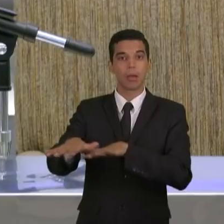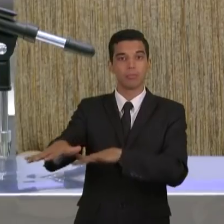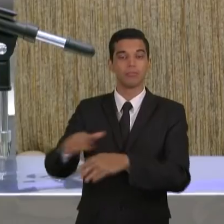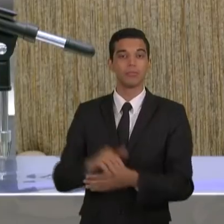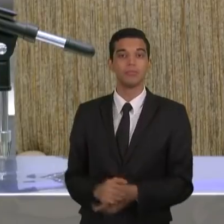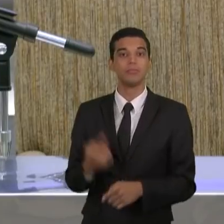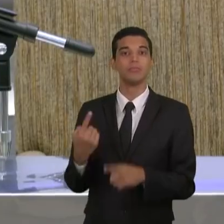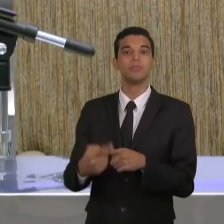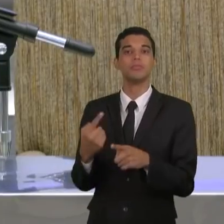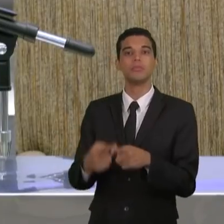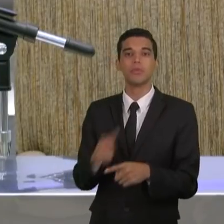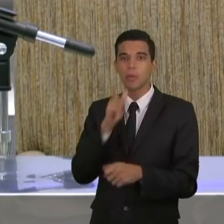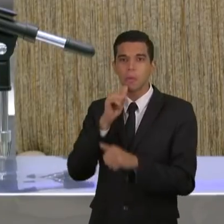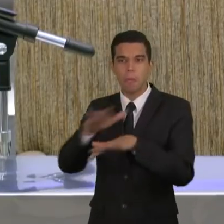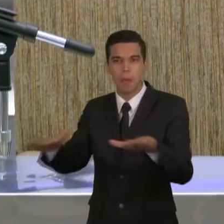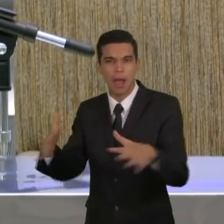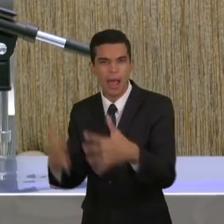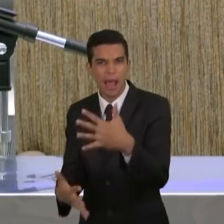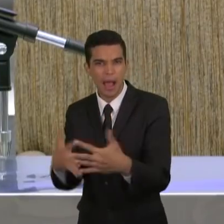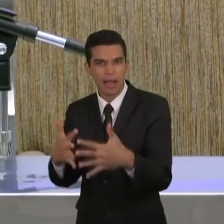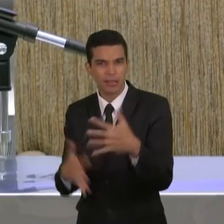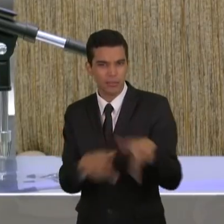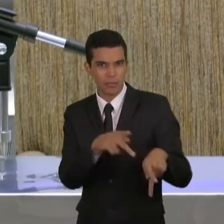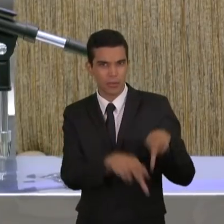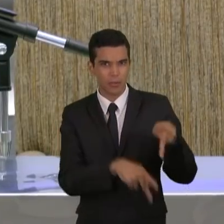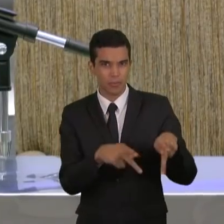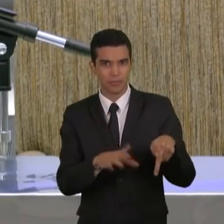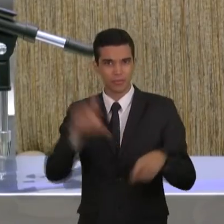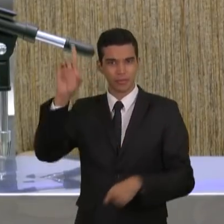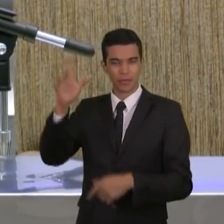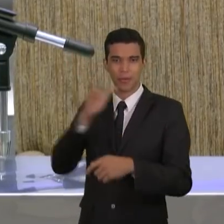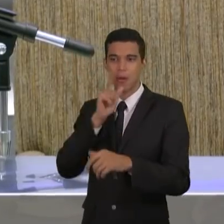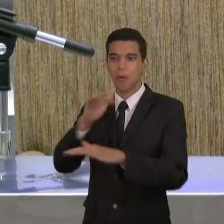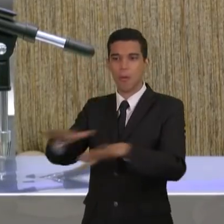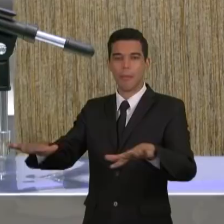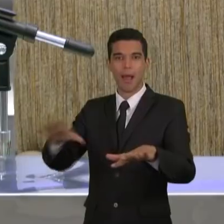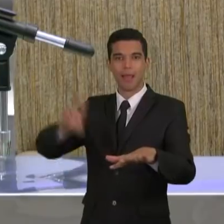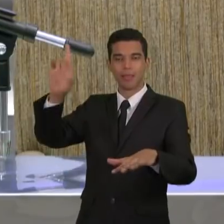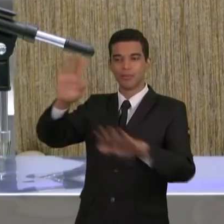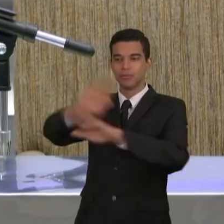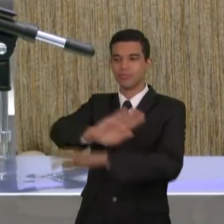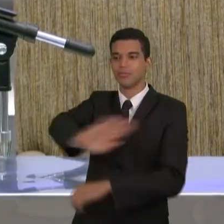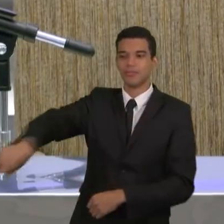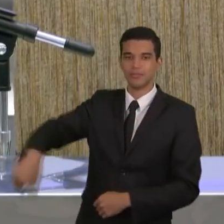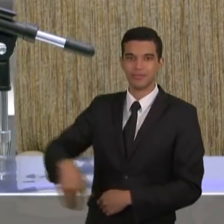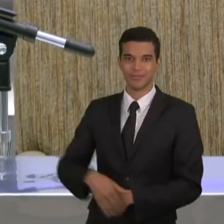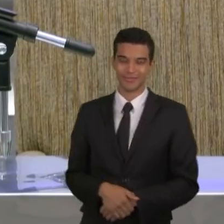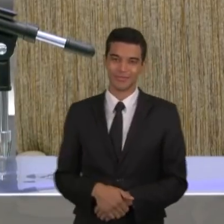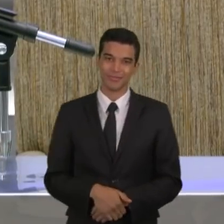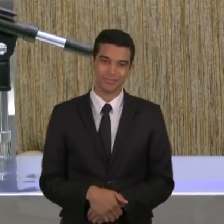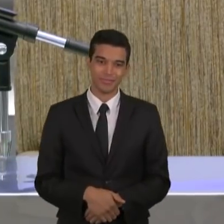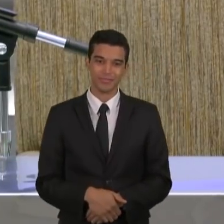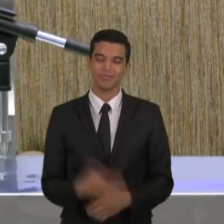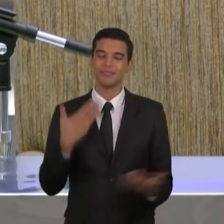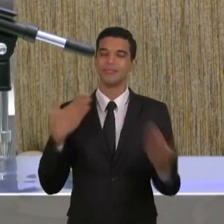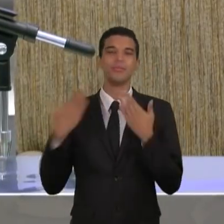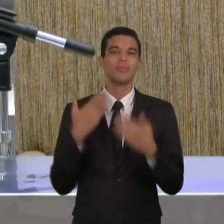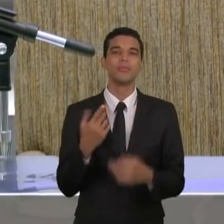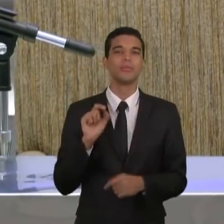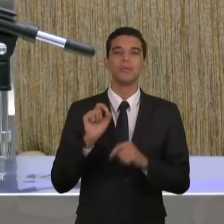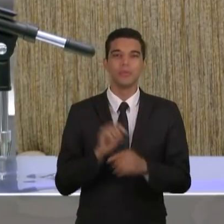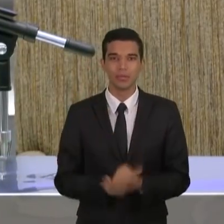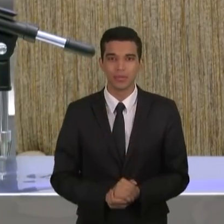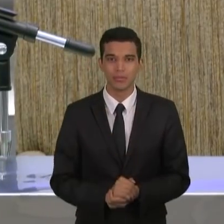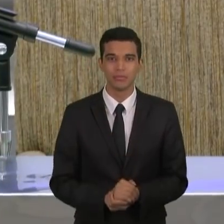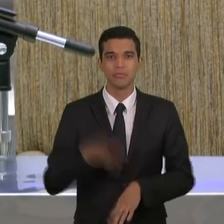os ventos que o mar que está na sua frente o nosso